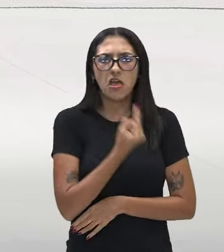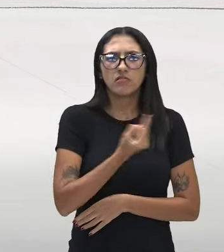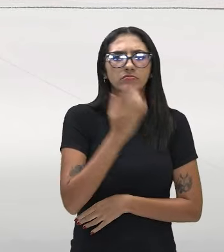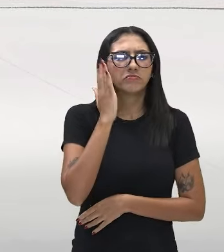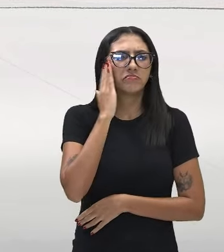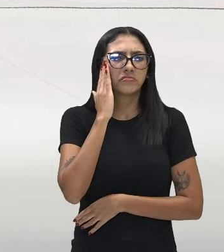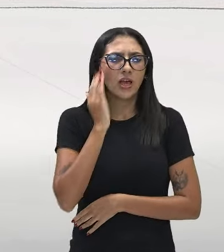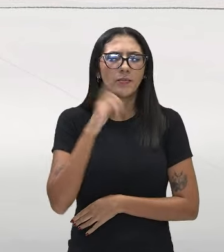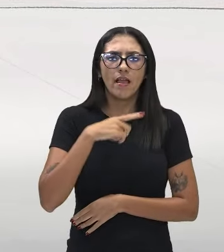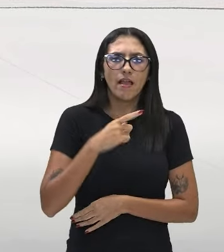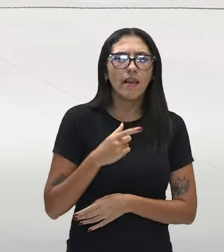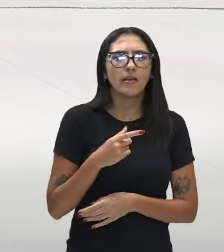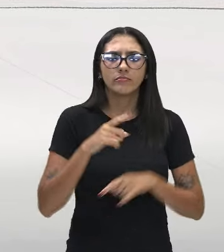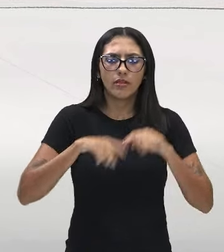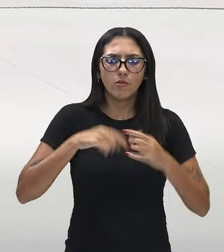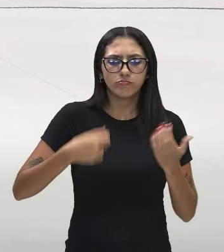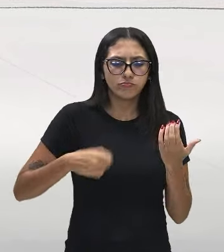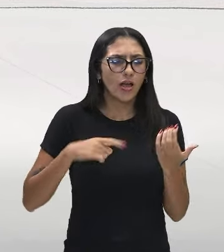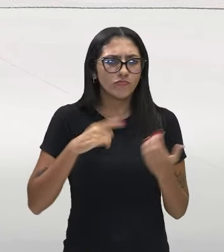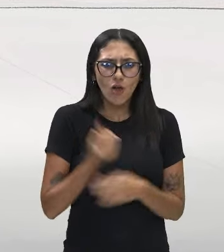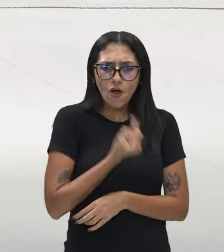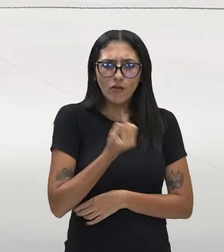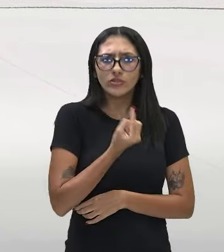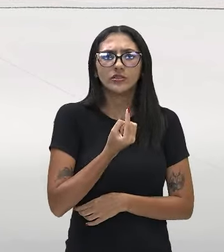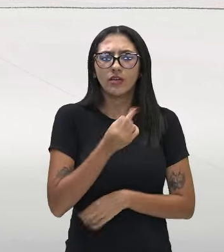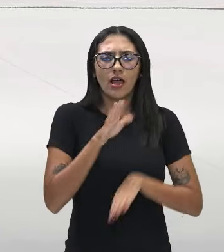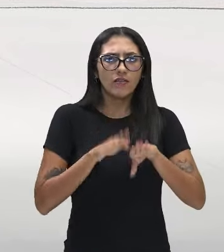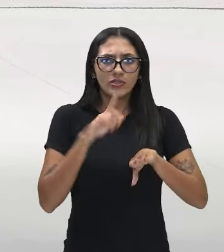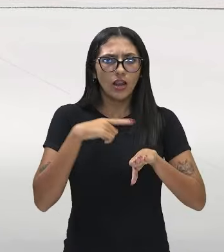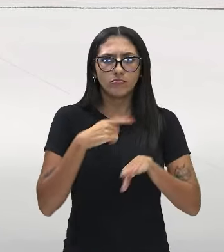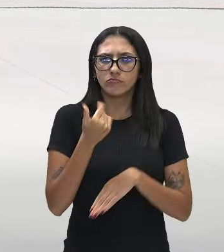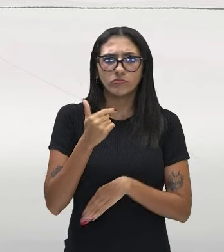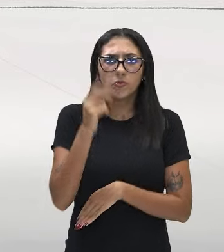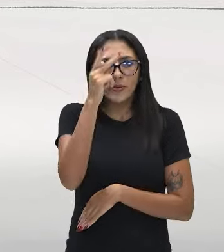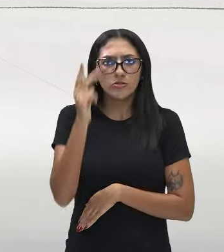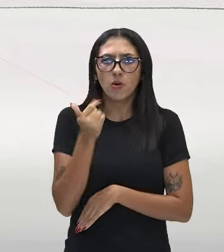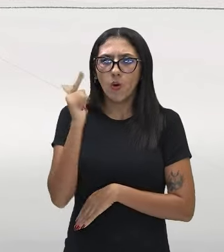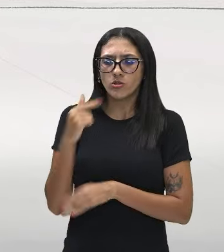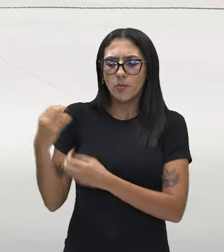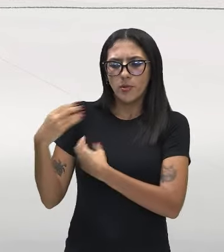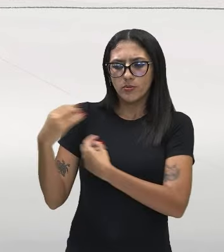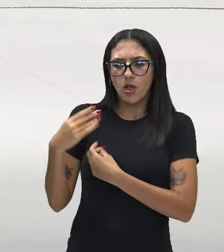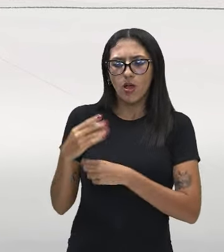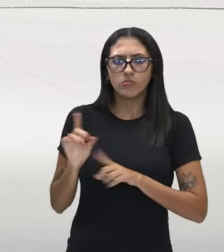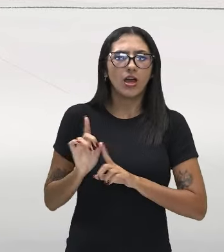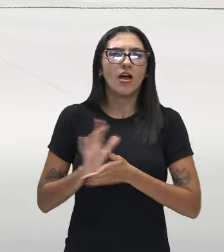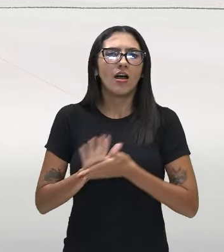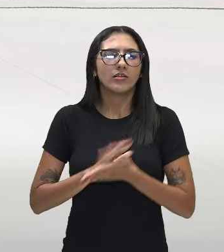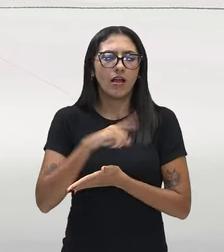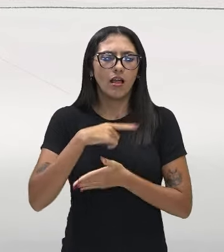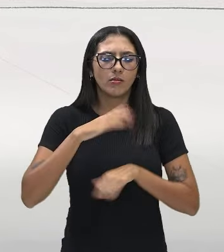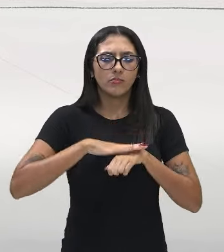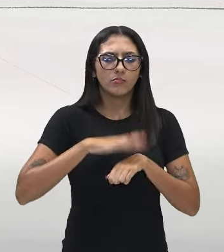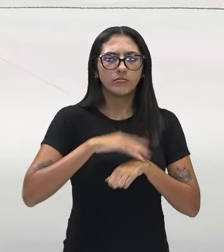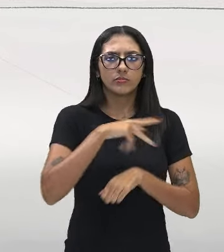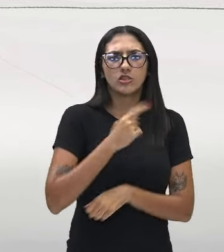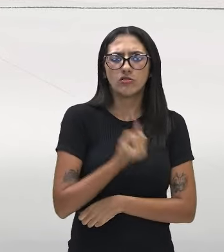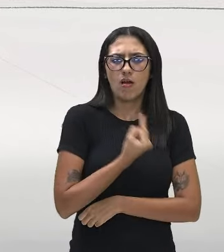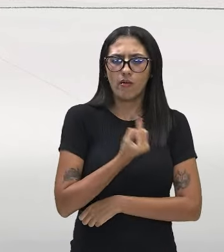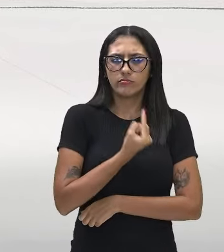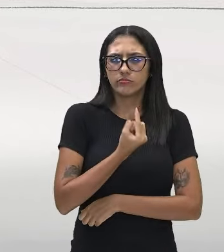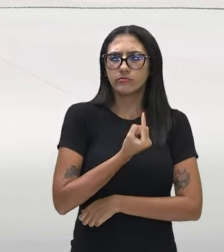culto, ele está lá tocando o violão dele. Às vezes, ele nem teve um professor para ensinar, mas ele aprendeu o autodidata, aquele que a gente fala que ele aprendeu sozinho,